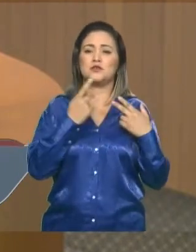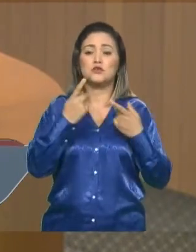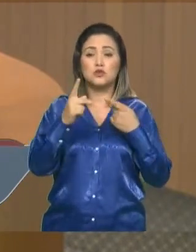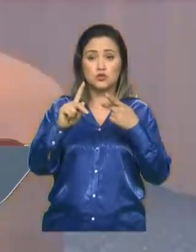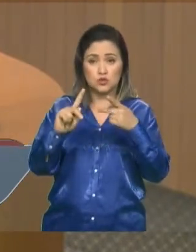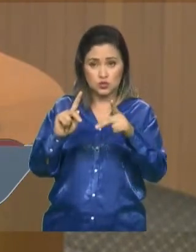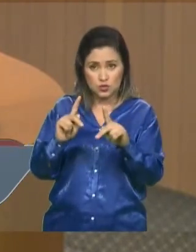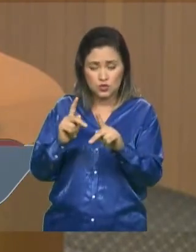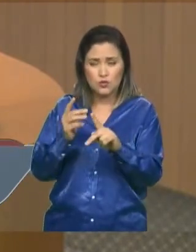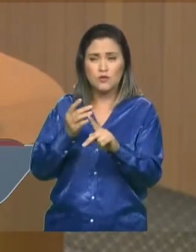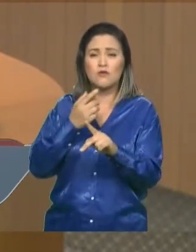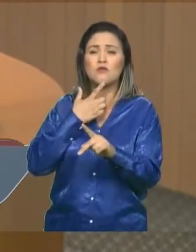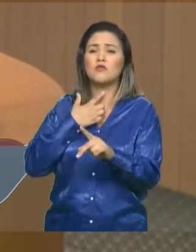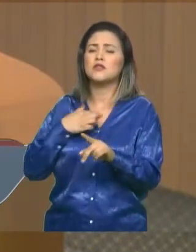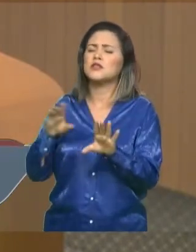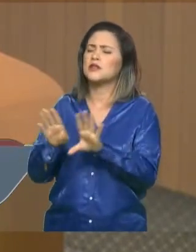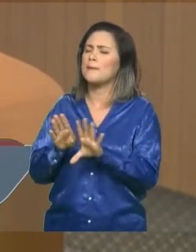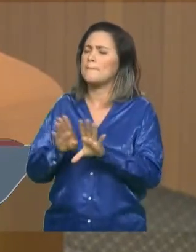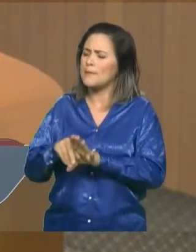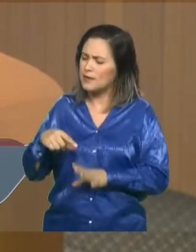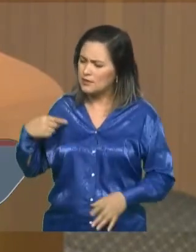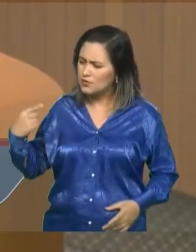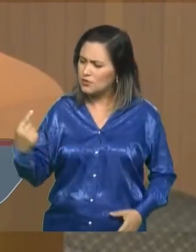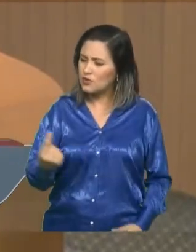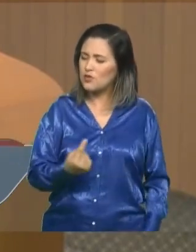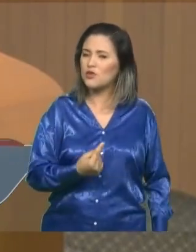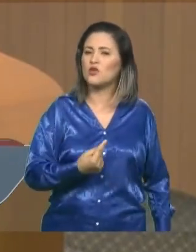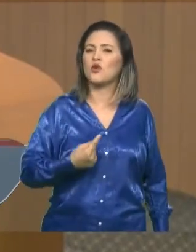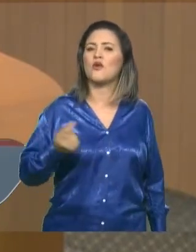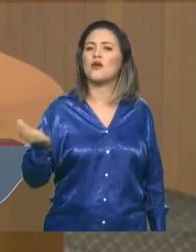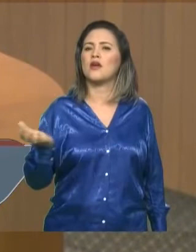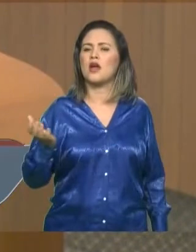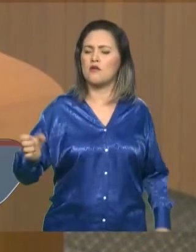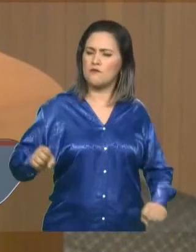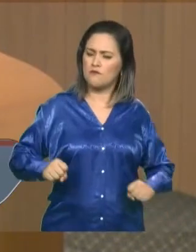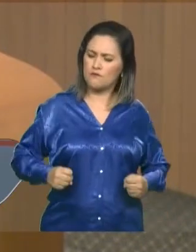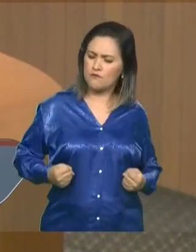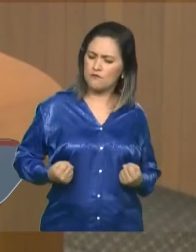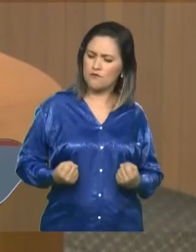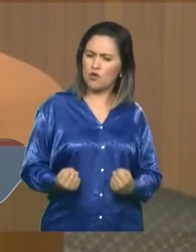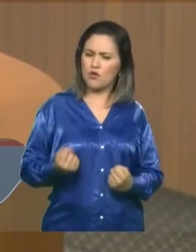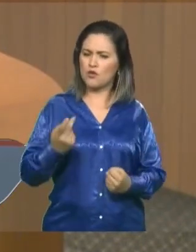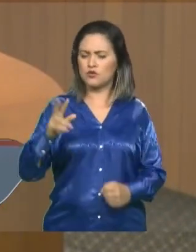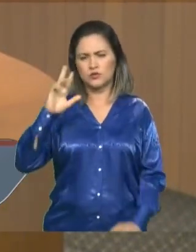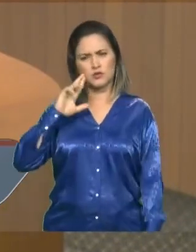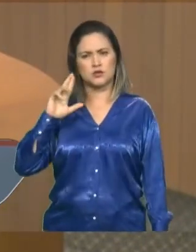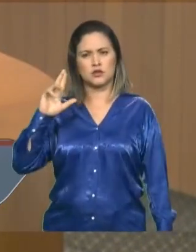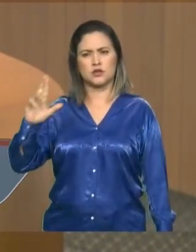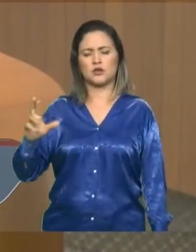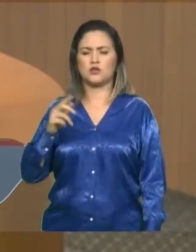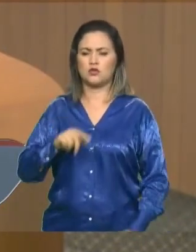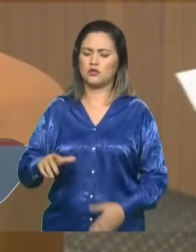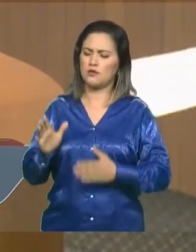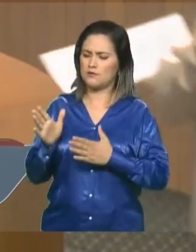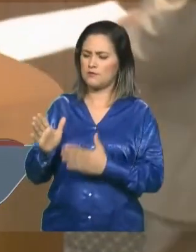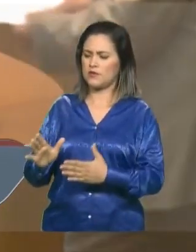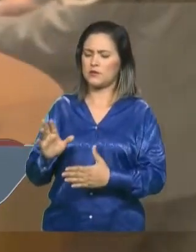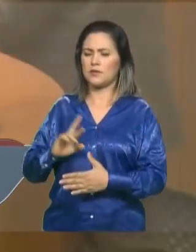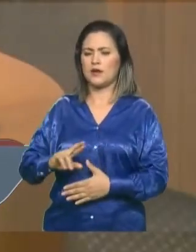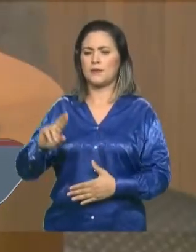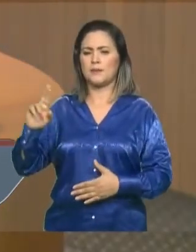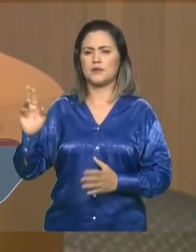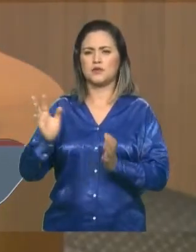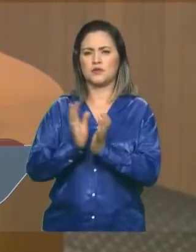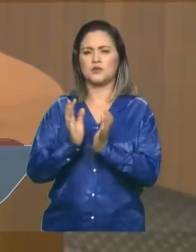também, de fortalecer a sua liderança para que continue firme, para que continue representando bem o nosso partido